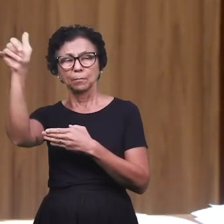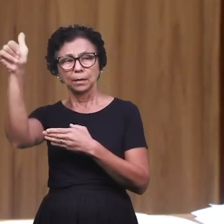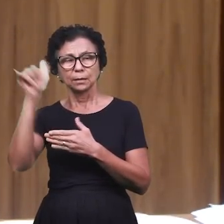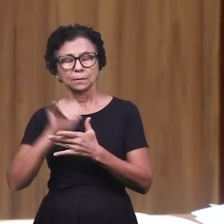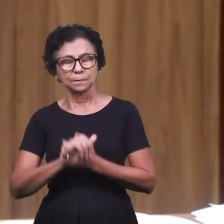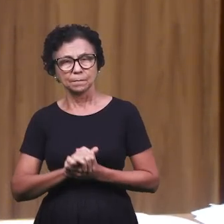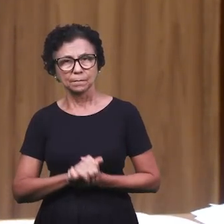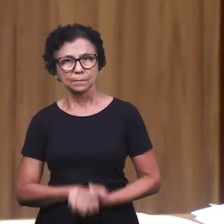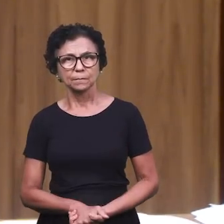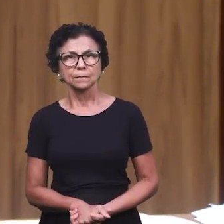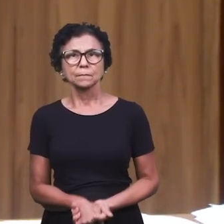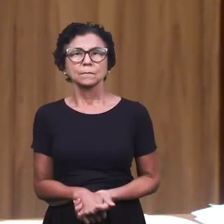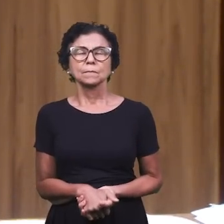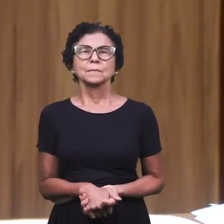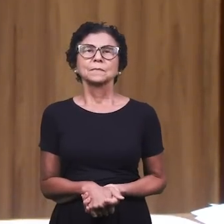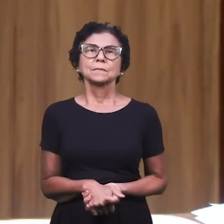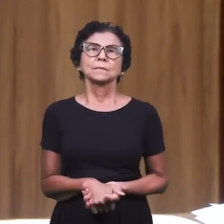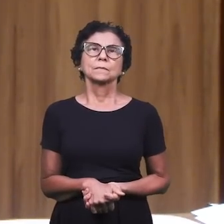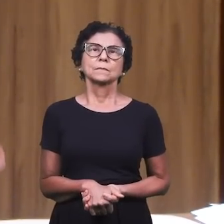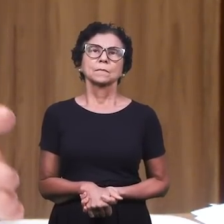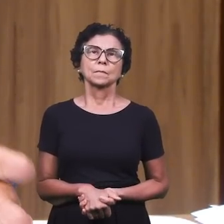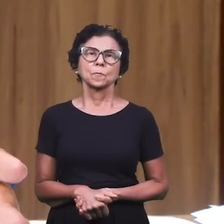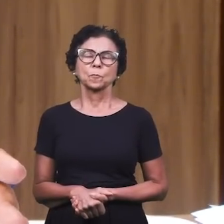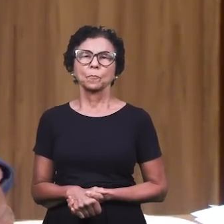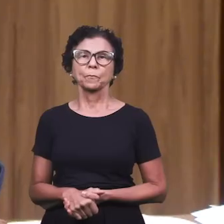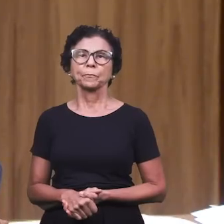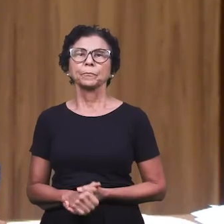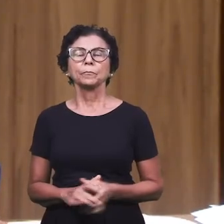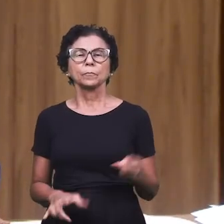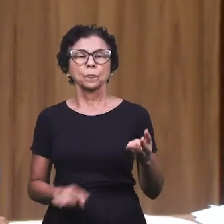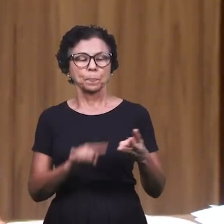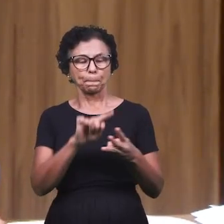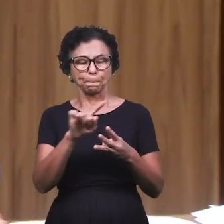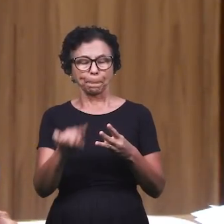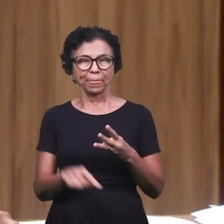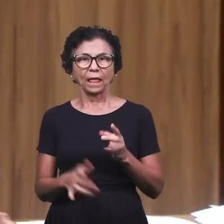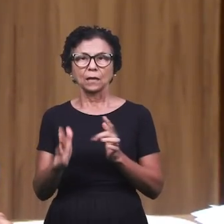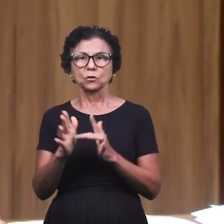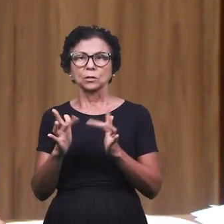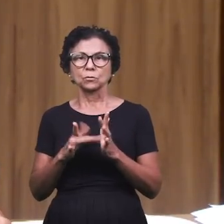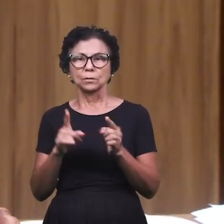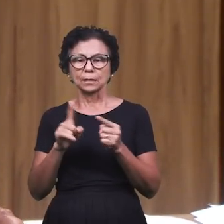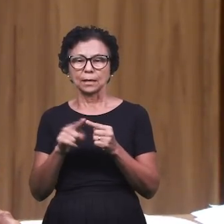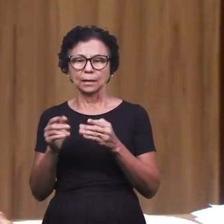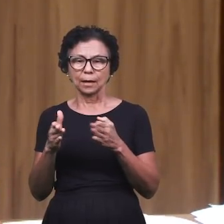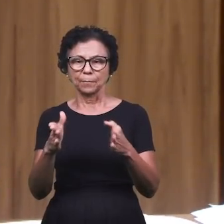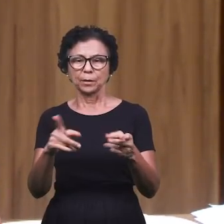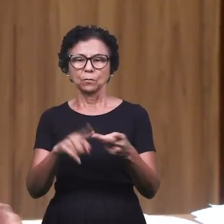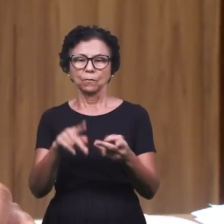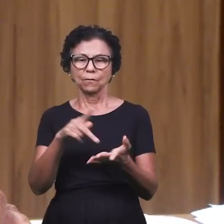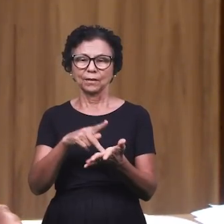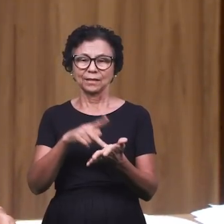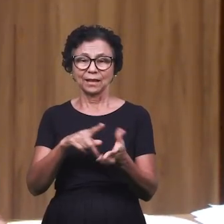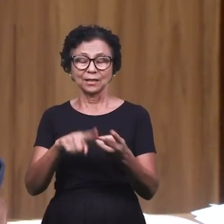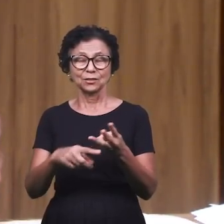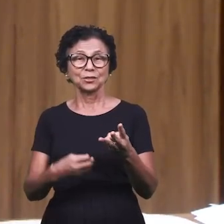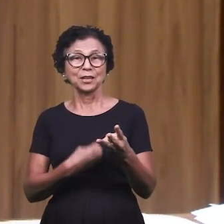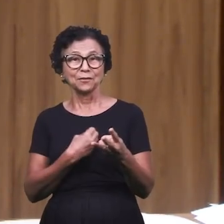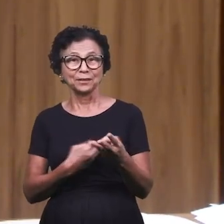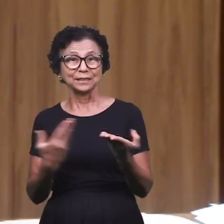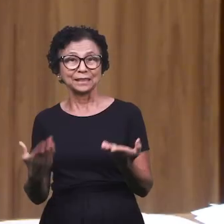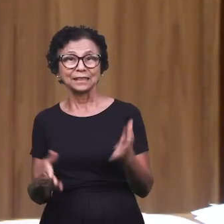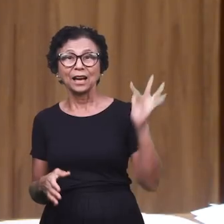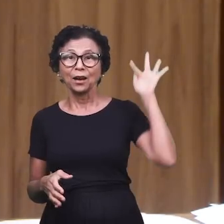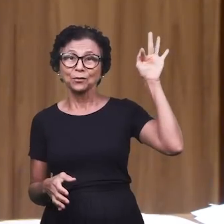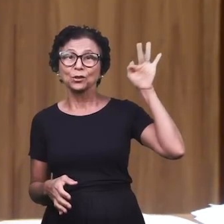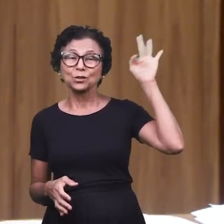verdade e vida são as 3 definições que não podemos dizer que nós sempre falamos que a filosofia sempre buscou, os homens sempre buscaram. Por exemplo, o